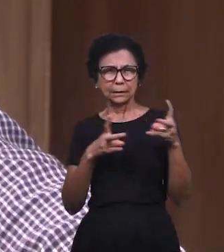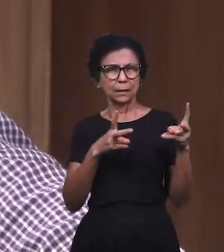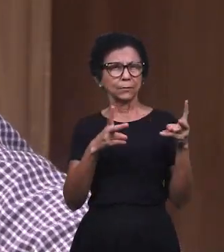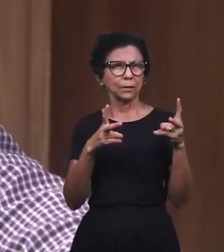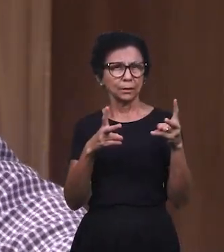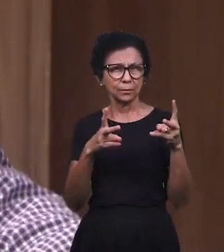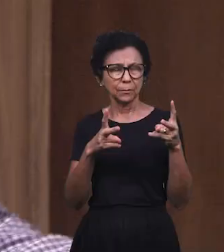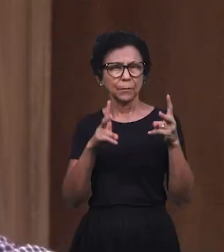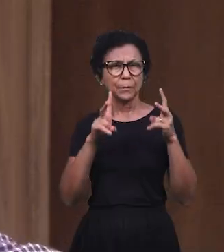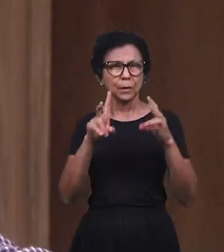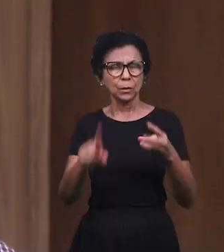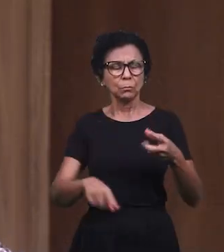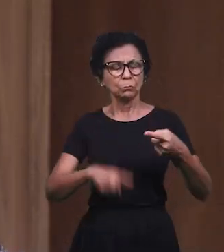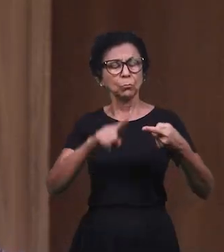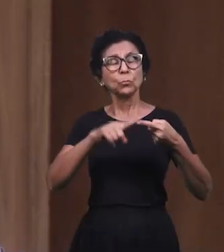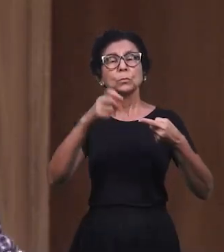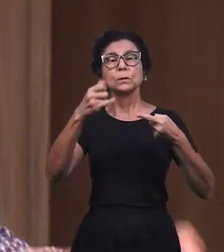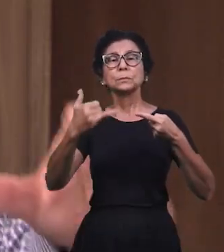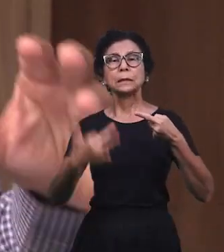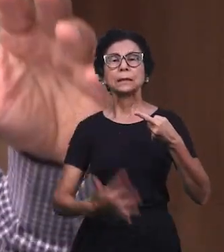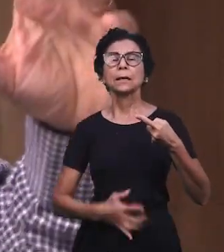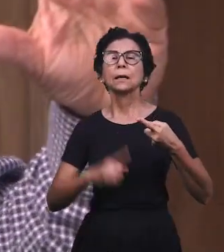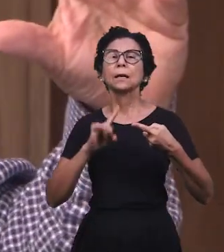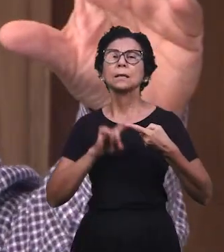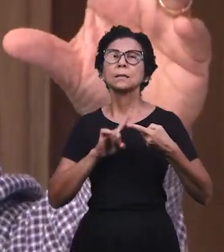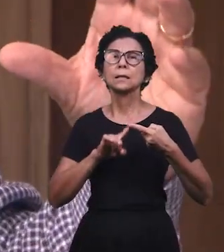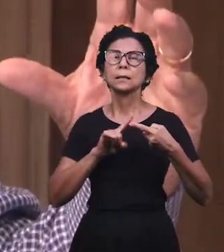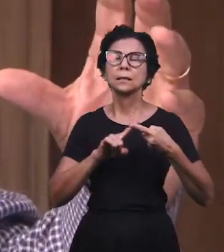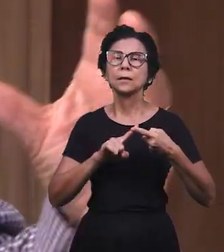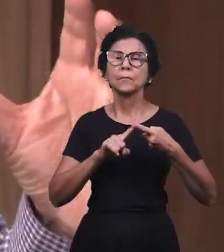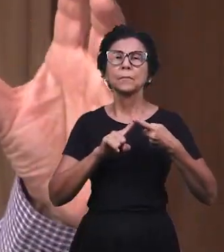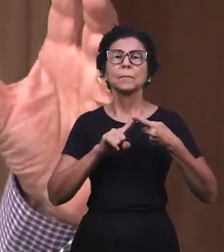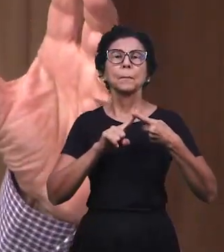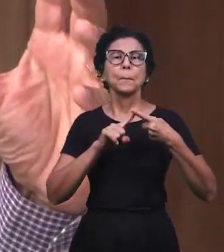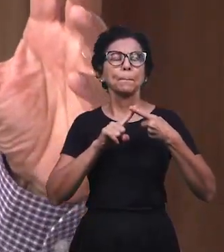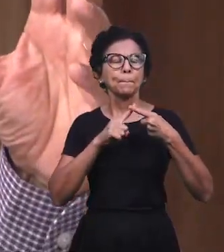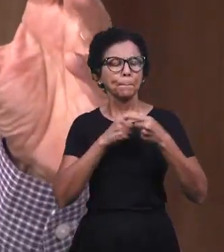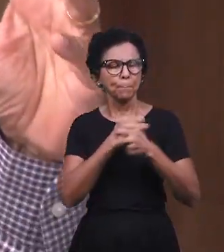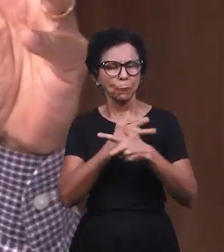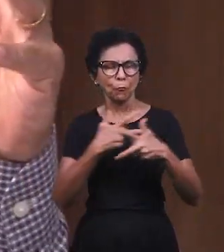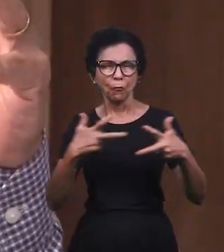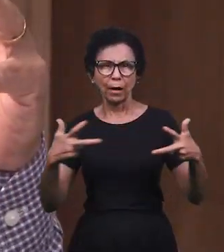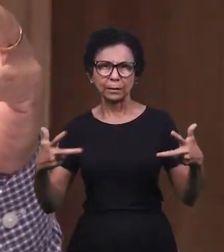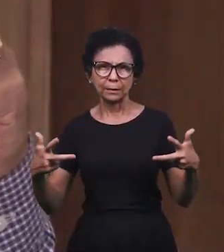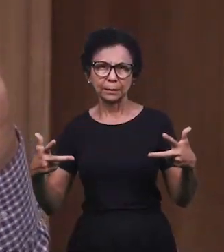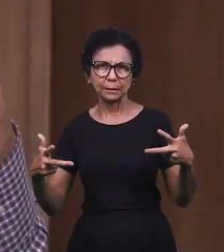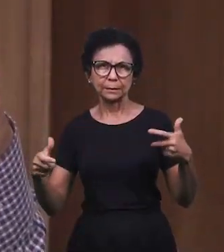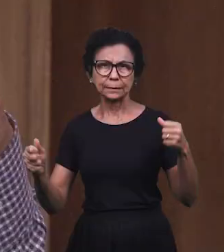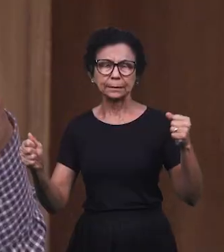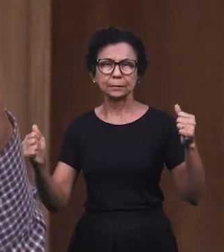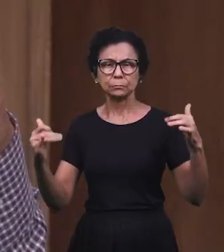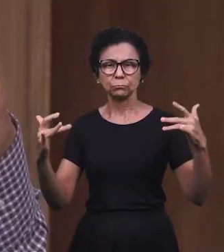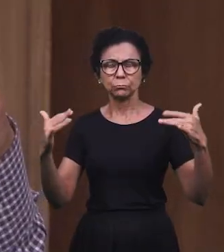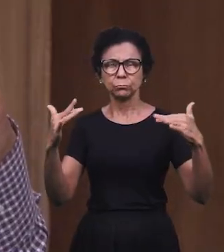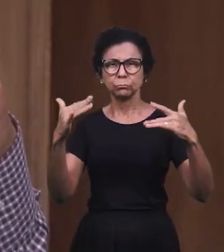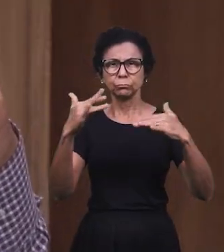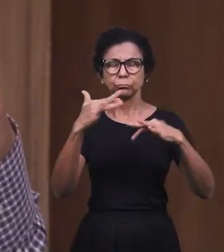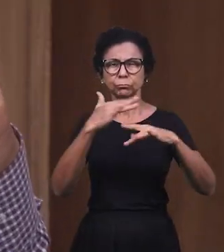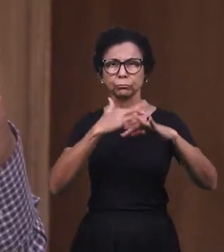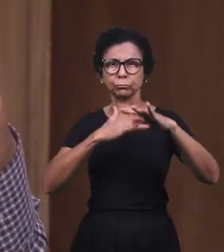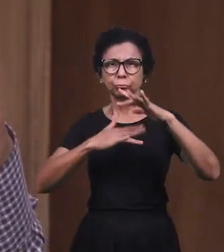complexidade irredutível? São diversas partes funcionando